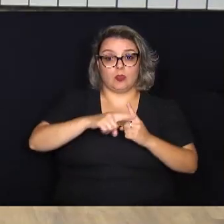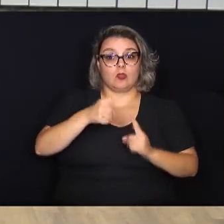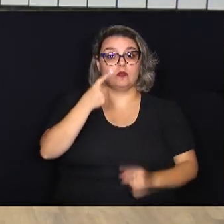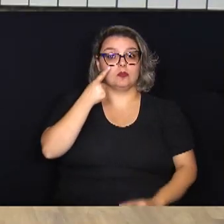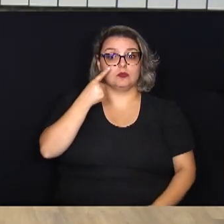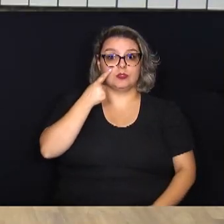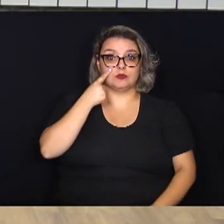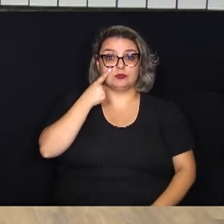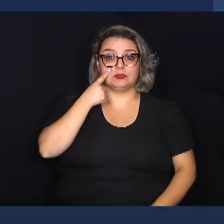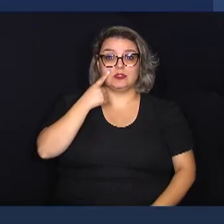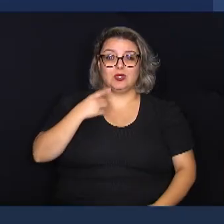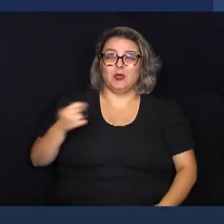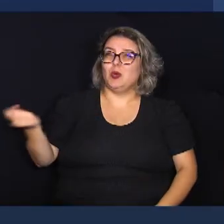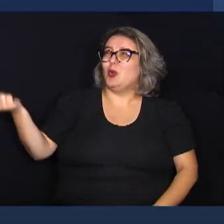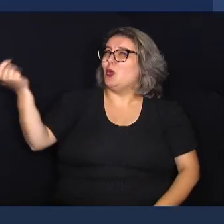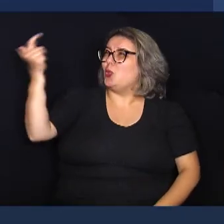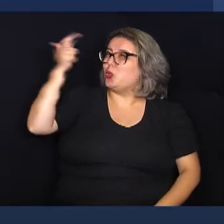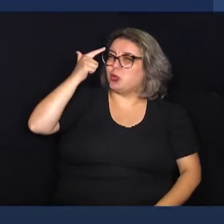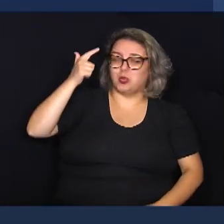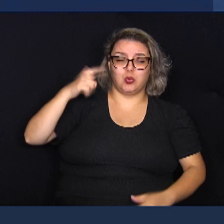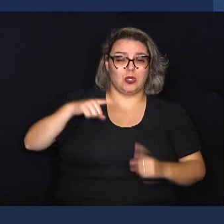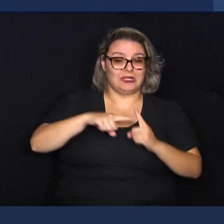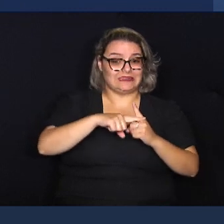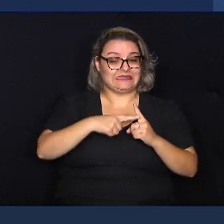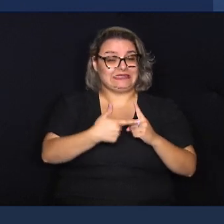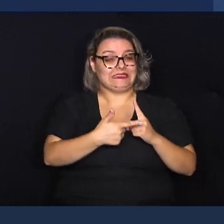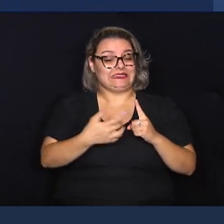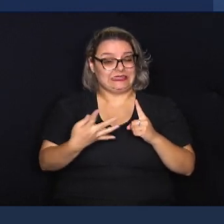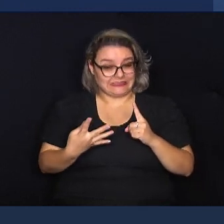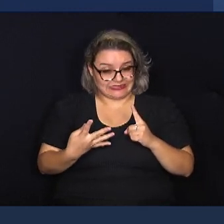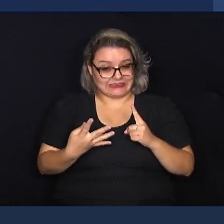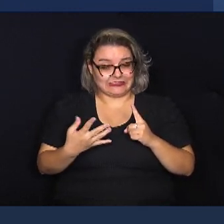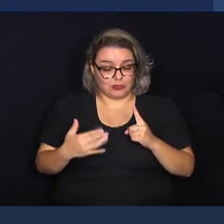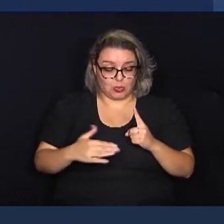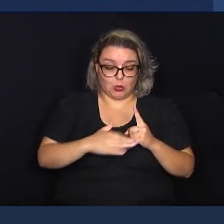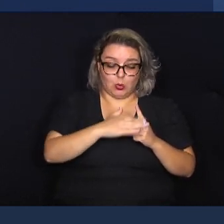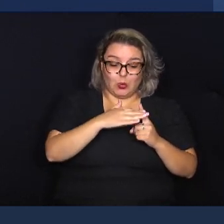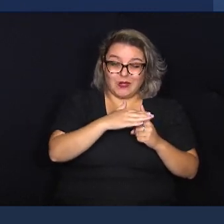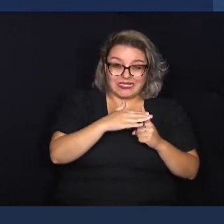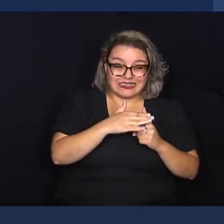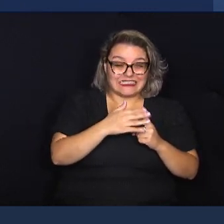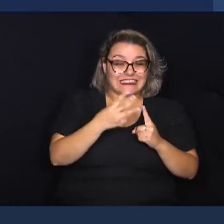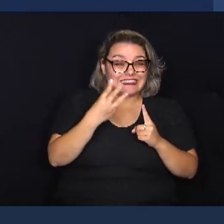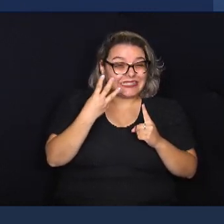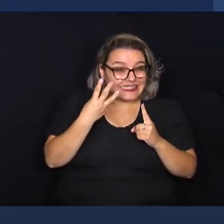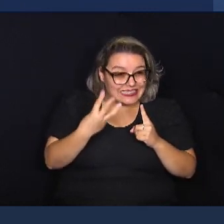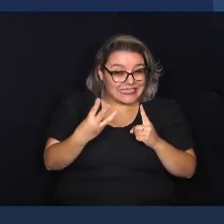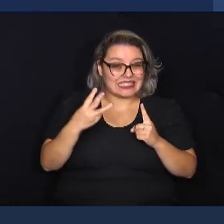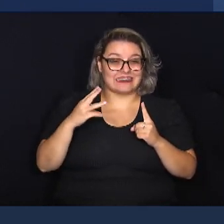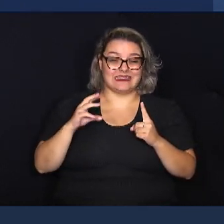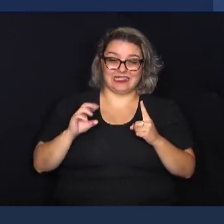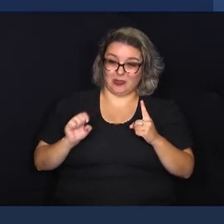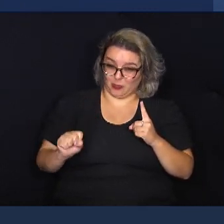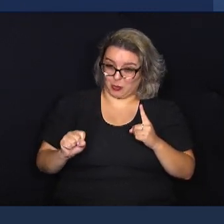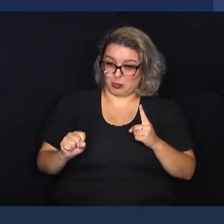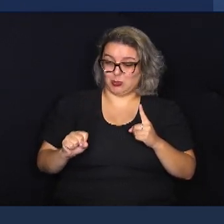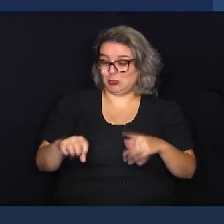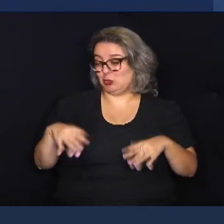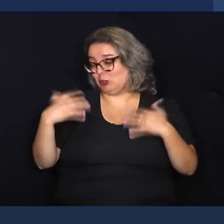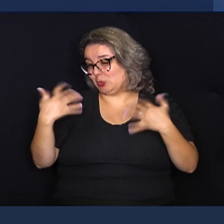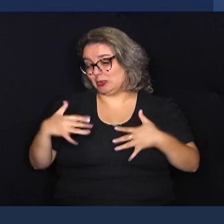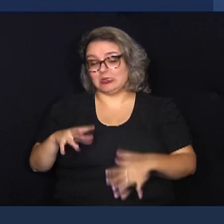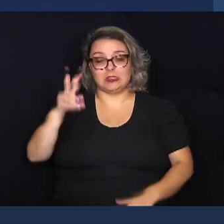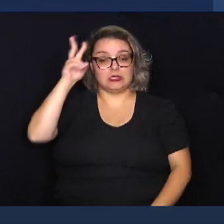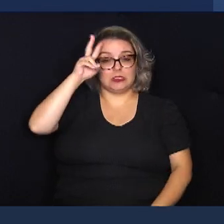olha, muito sol com mínima de 24 graus e a máxima em 38 graus. Lembrando que